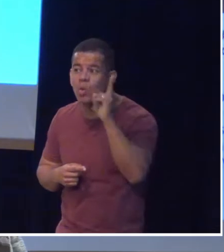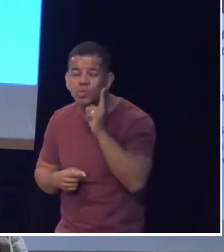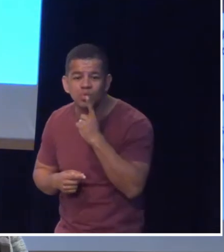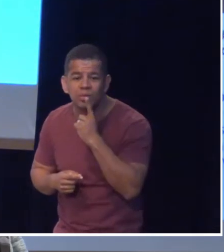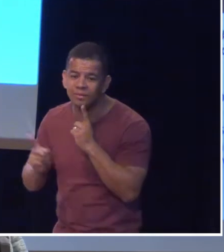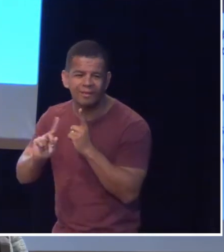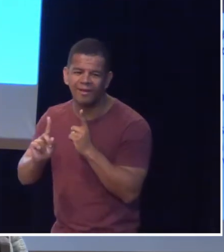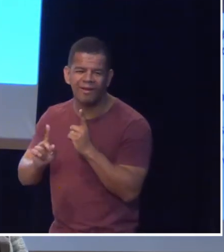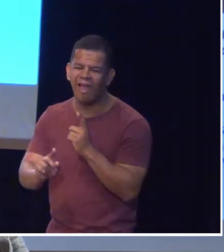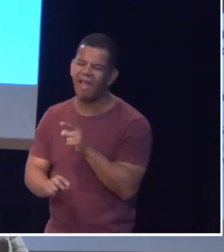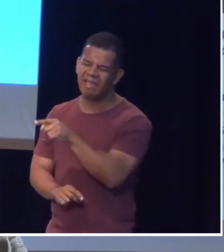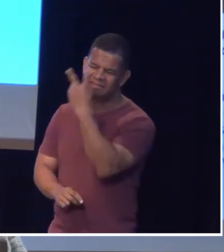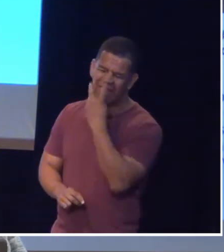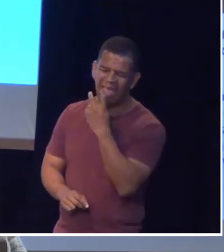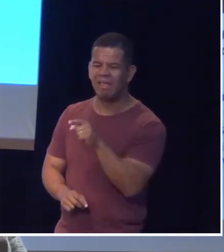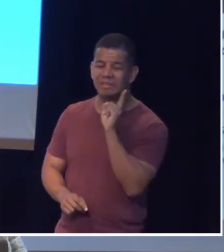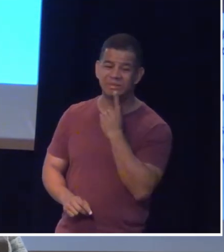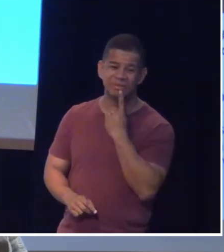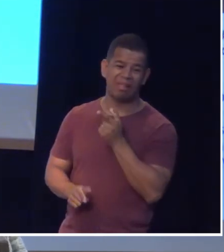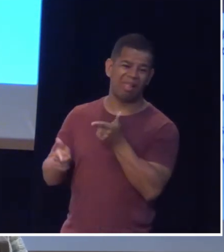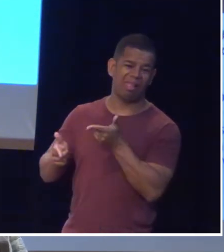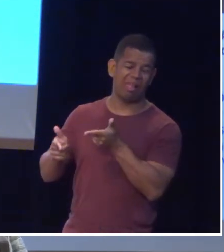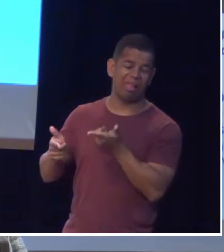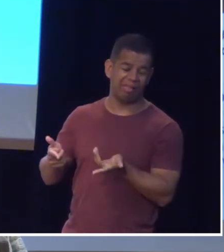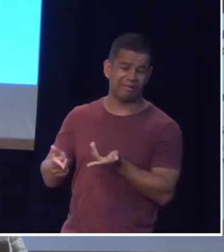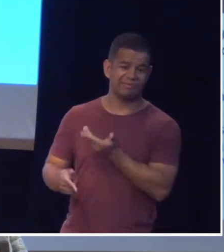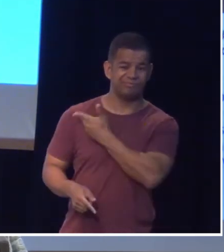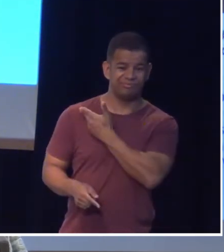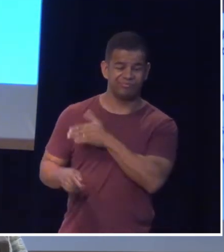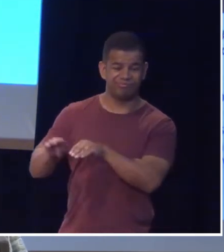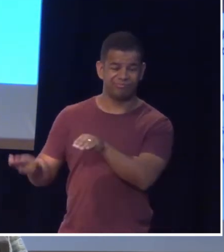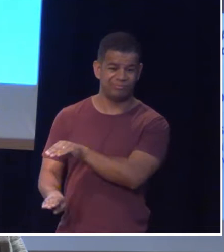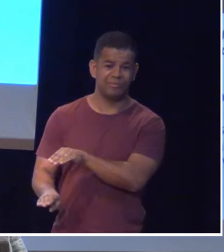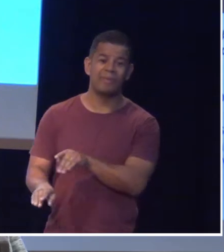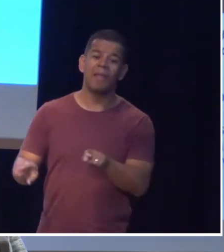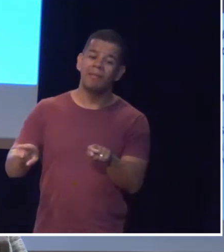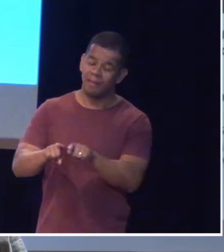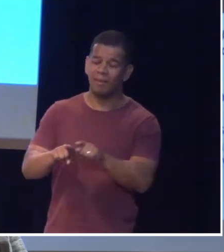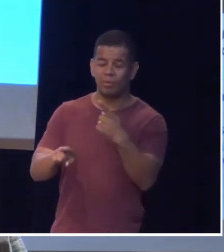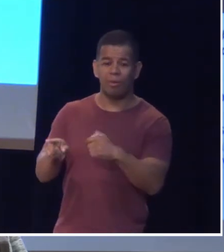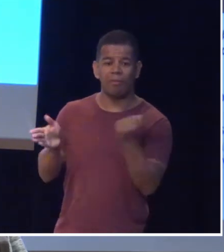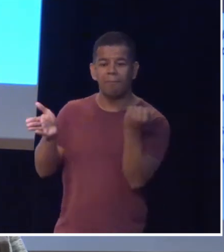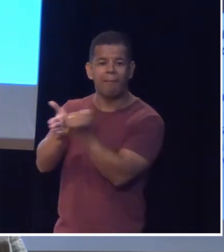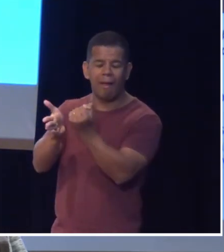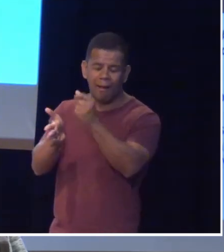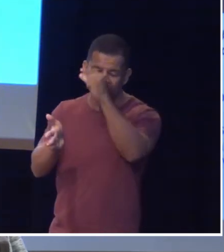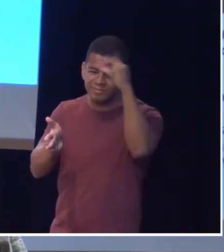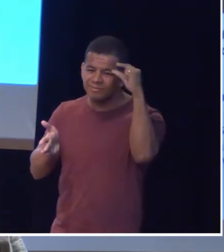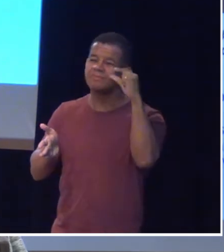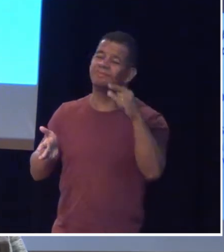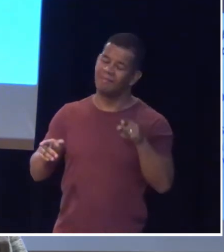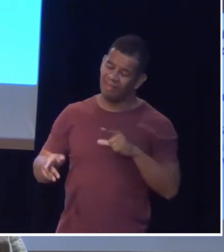é a adjetivação ou rotulação. A gente costuma dar muitos rótulos, né, para as pessoas que não acompanham o nosso raciocínio. Né? Sejam